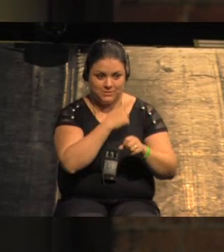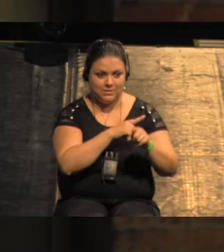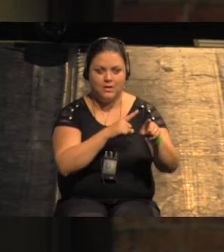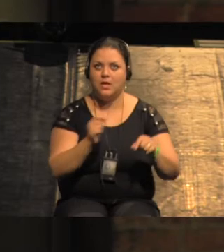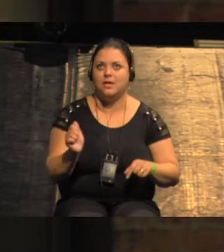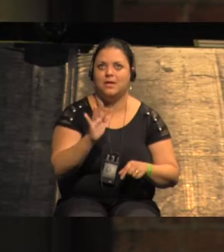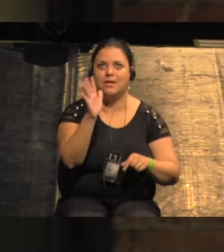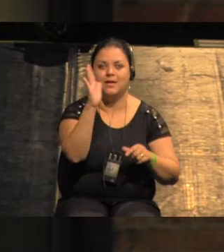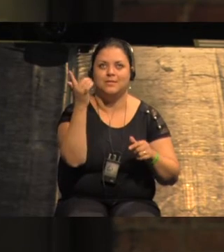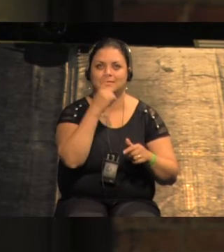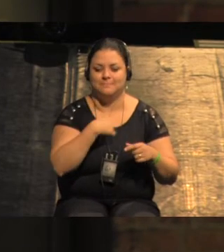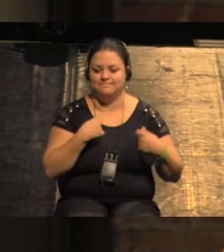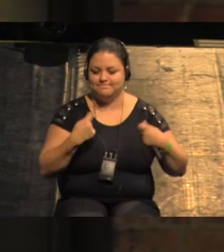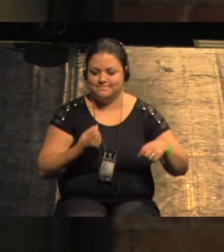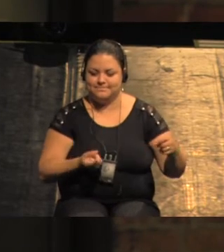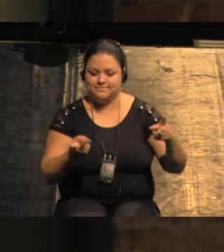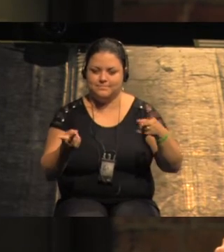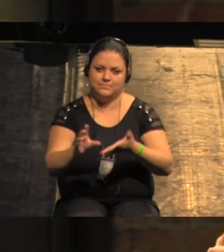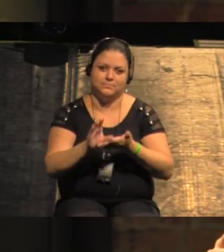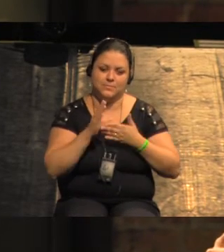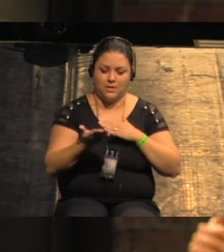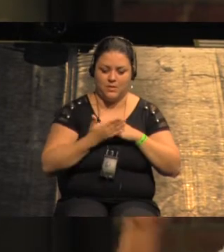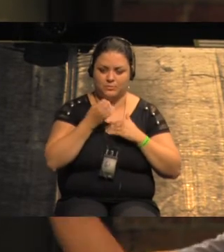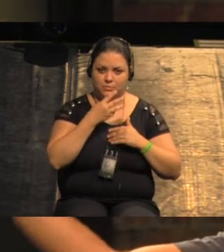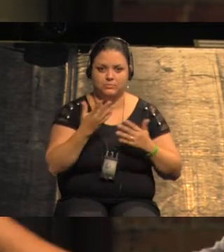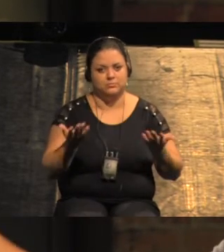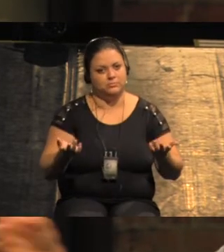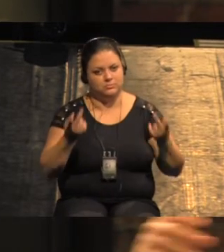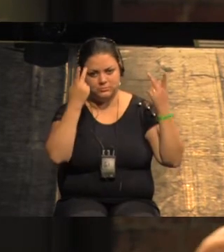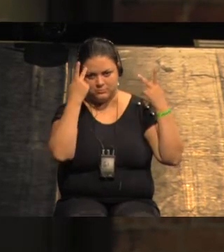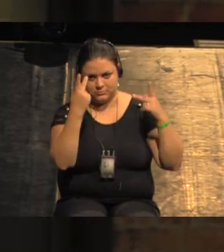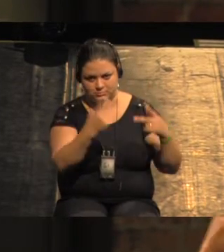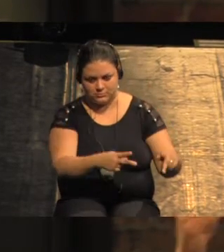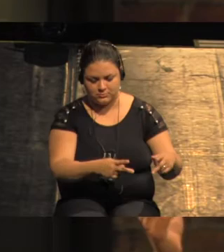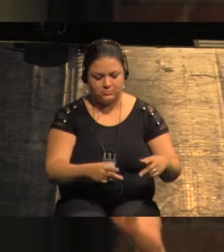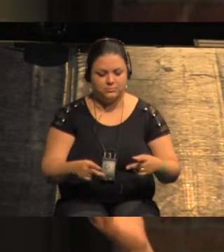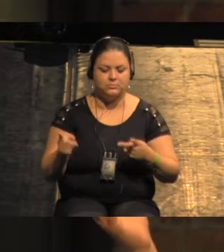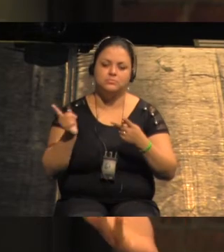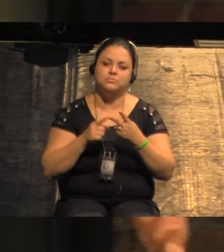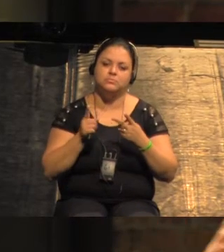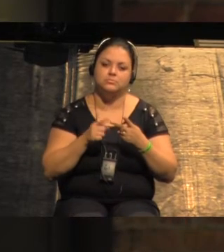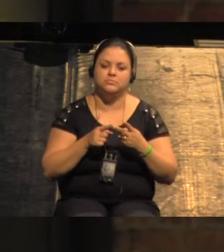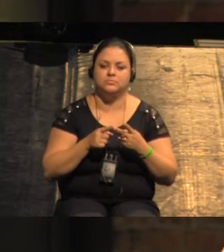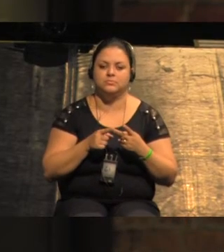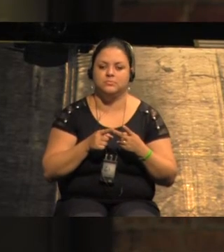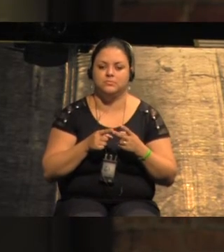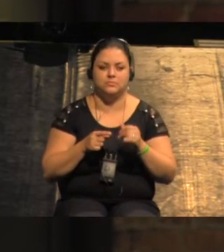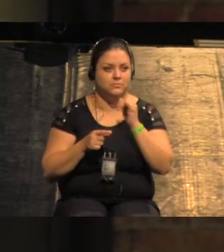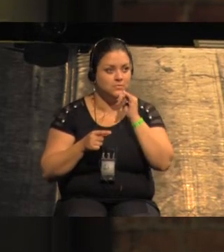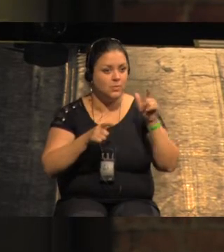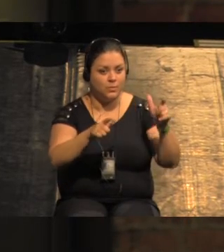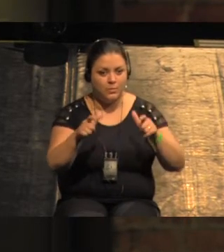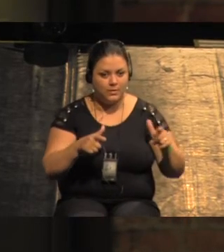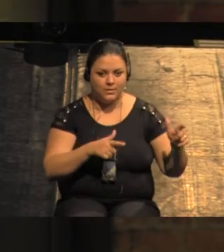muito o imóvel, ela pode resolver uma parte da vida dela vendendo esse maldito imóvel e indo morar em outro lugar. E isso é um problema que cabe a cada um resolver.